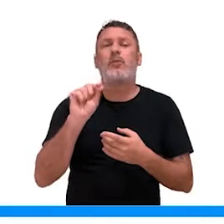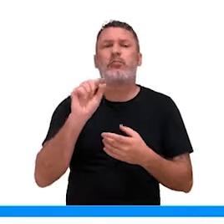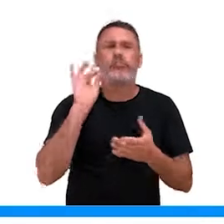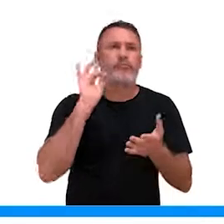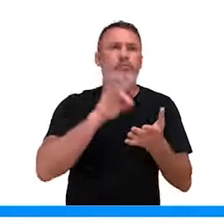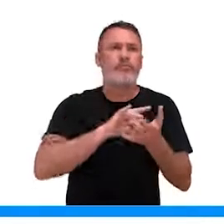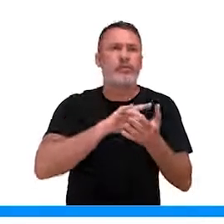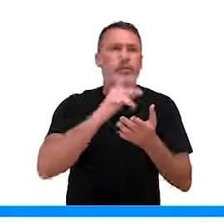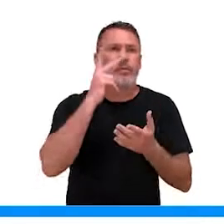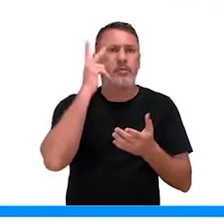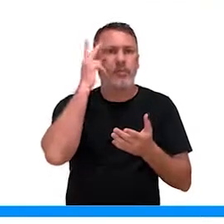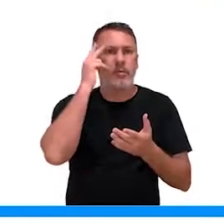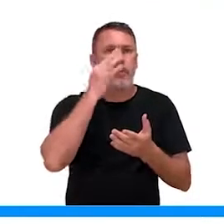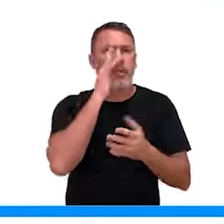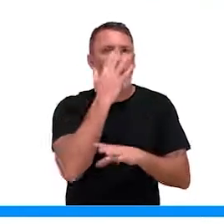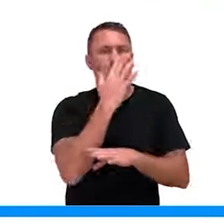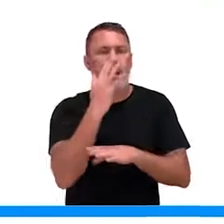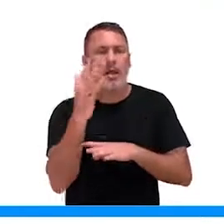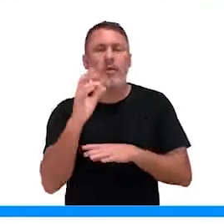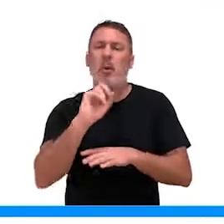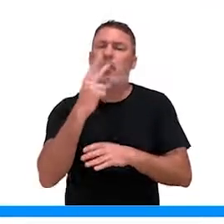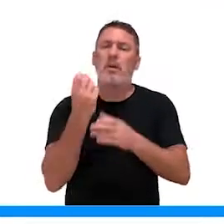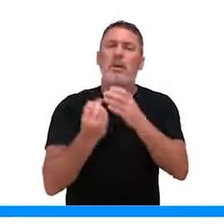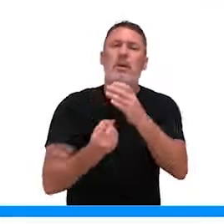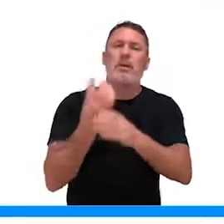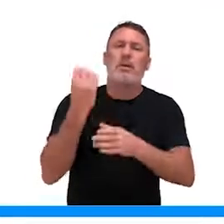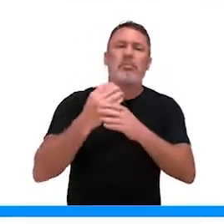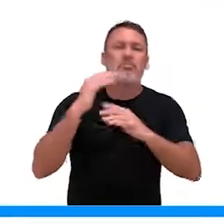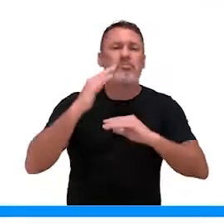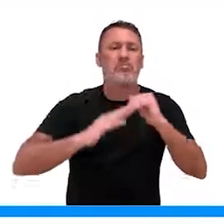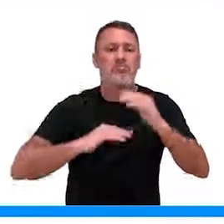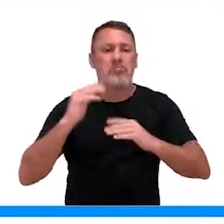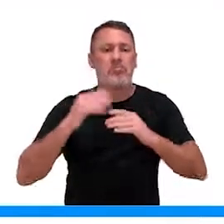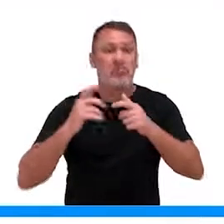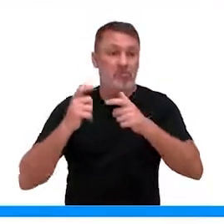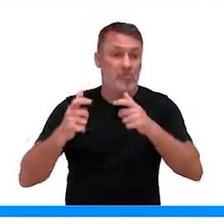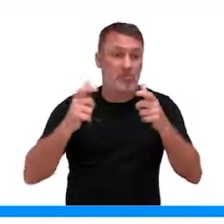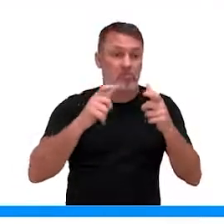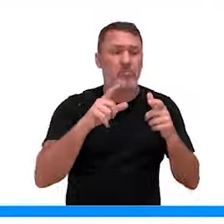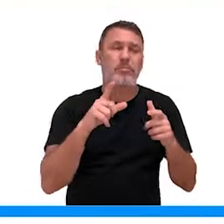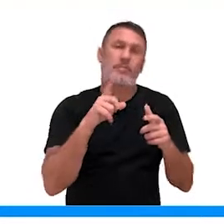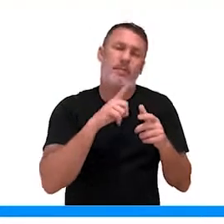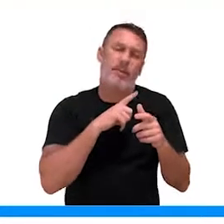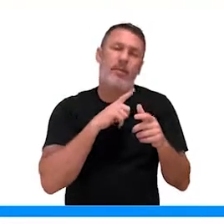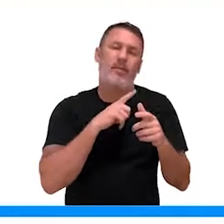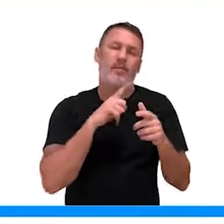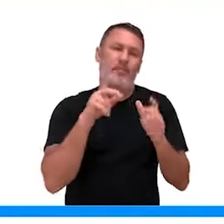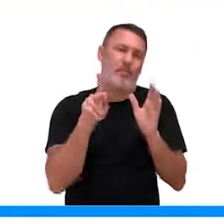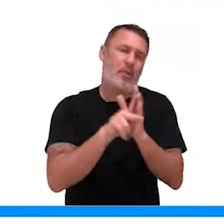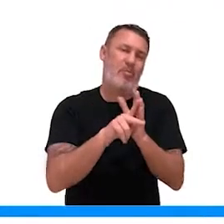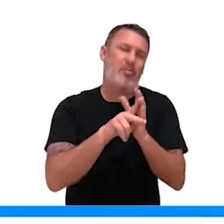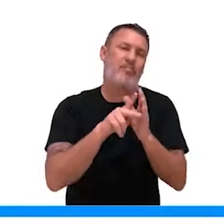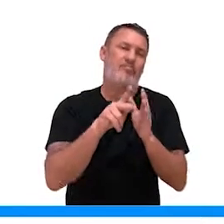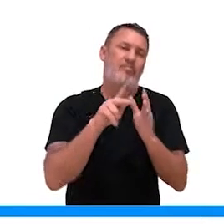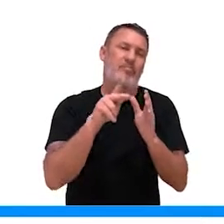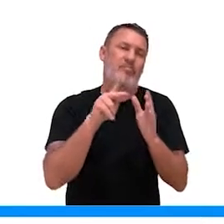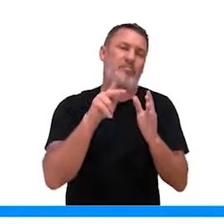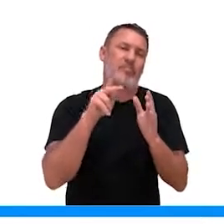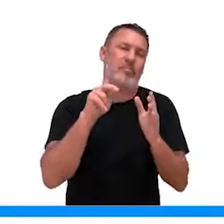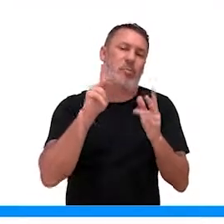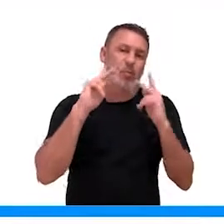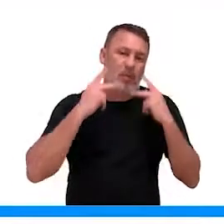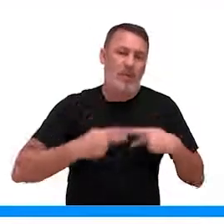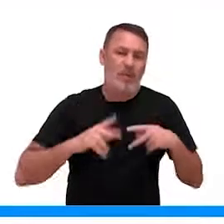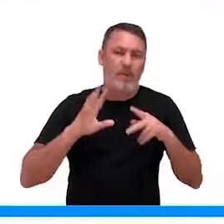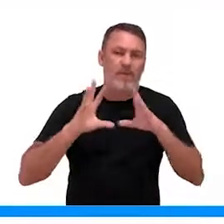claro, constituída predominante ou unicamente por elementos naturais, ou aquela artificial com a interferência, com a